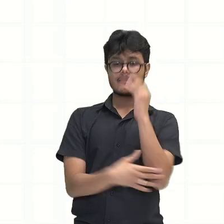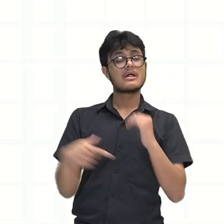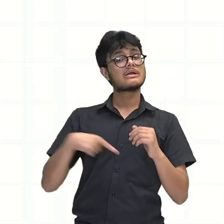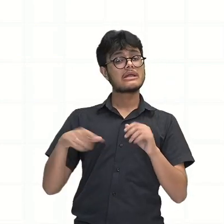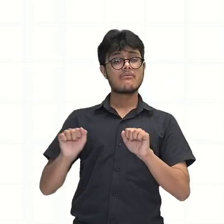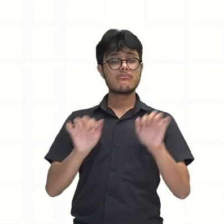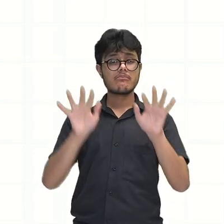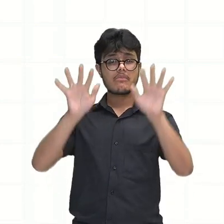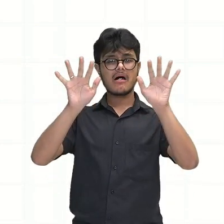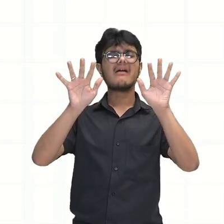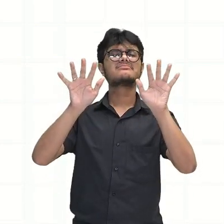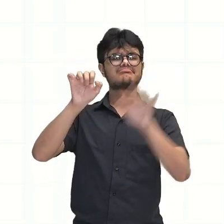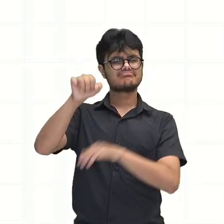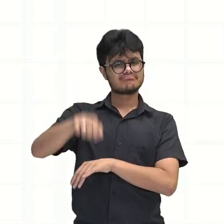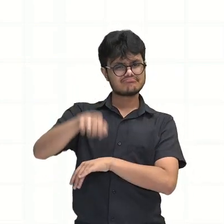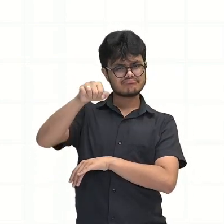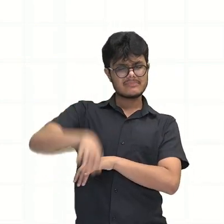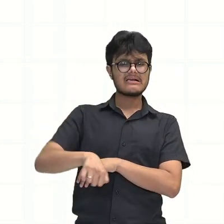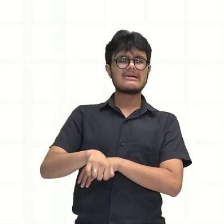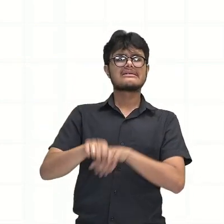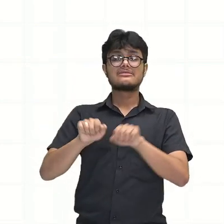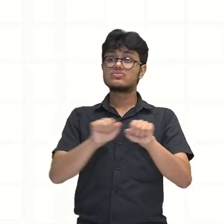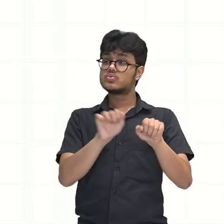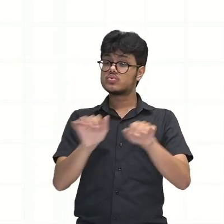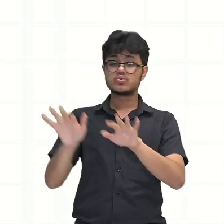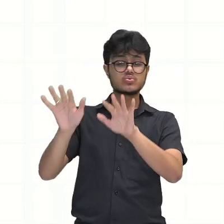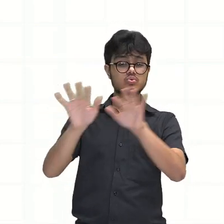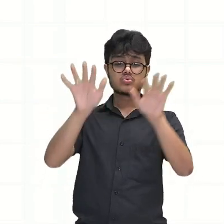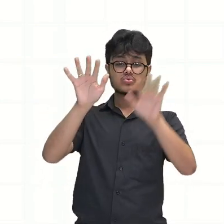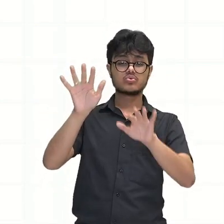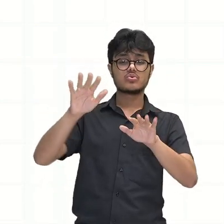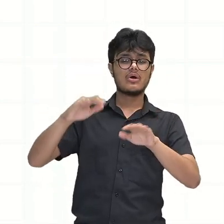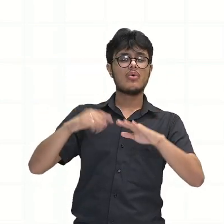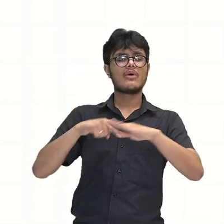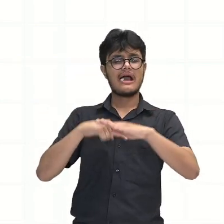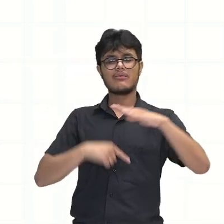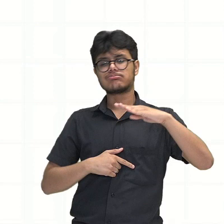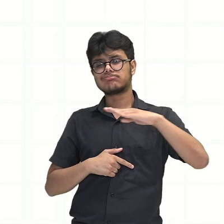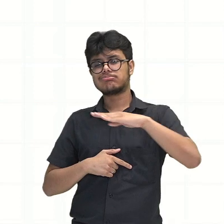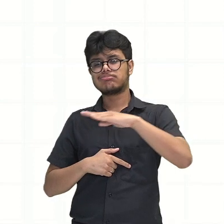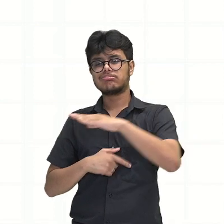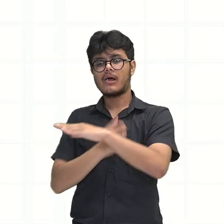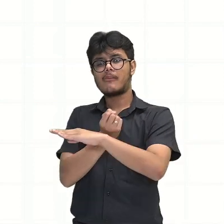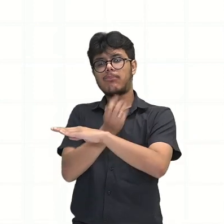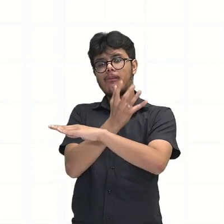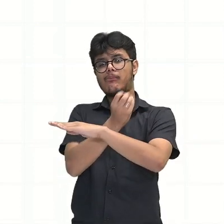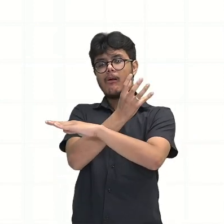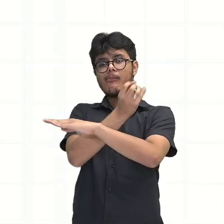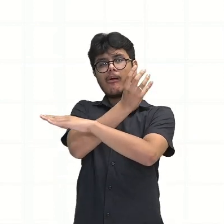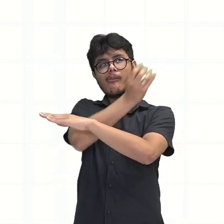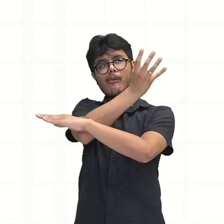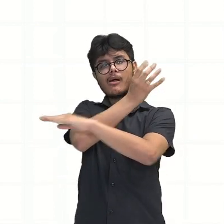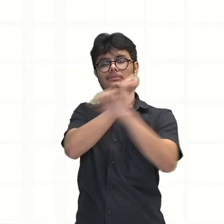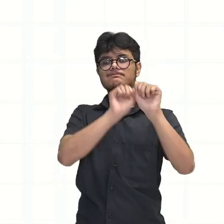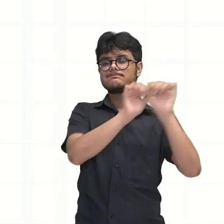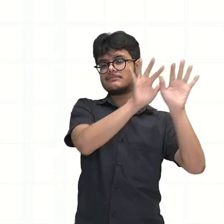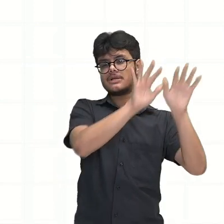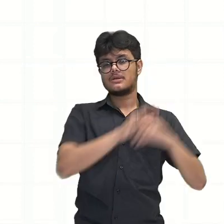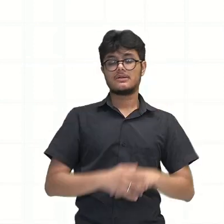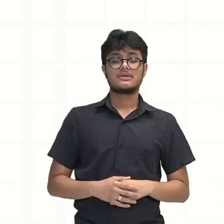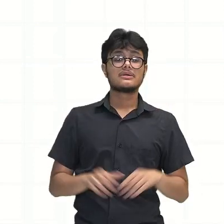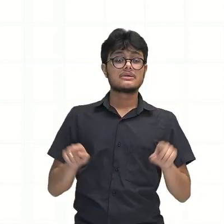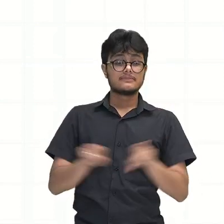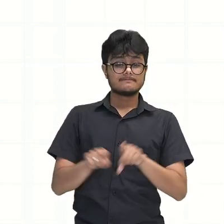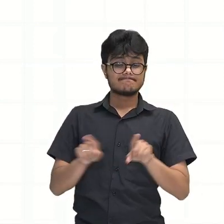gases que são jogados aí pelos carros em grande quantidade. Além disso, nós temos uma